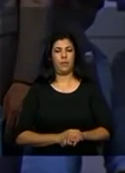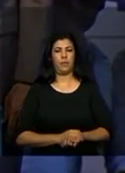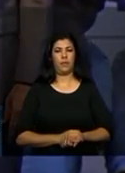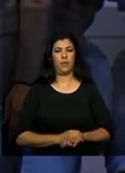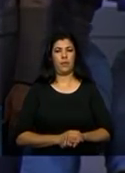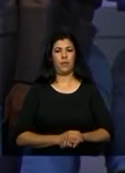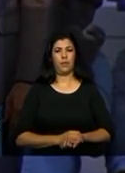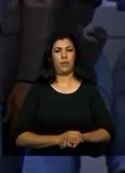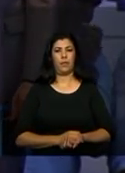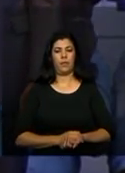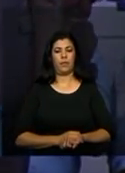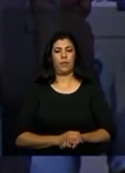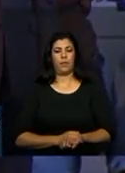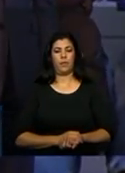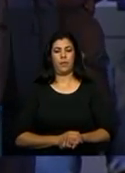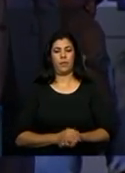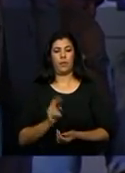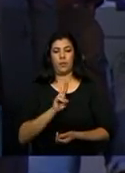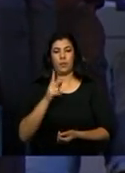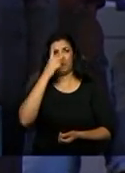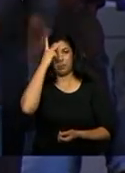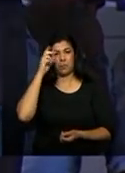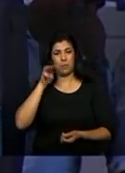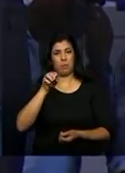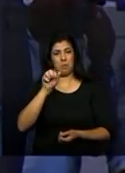Marcos de Matos Sampaio.